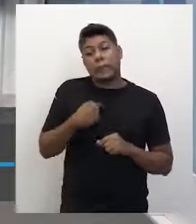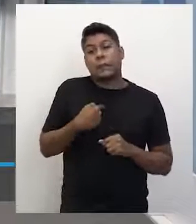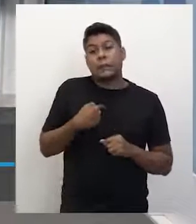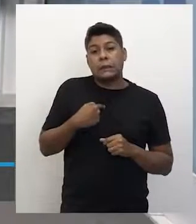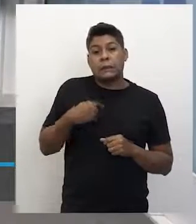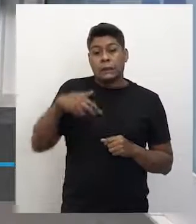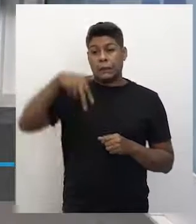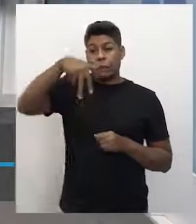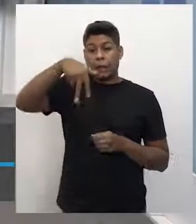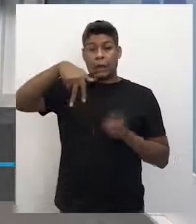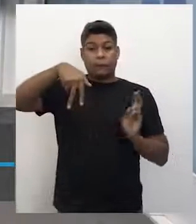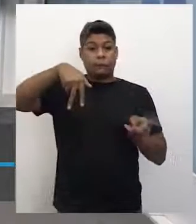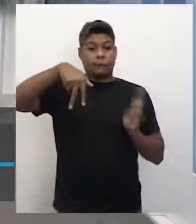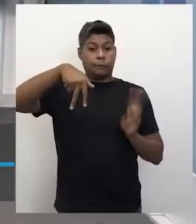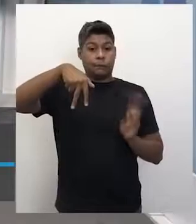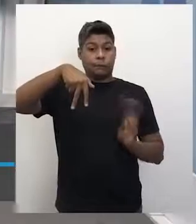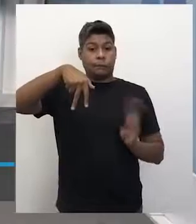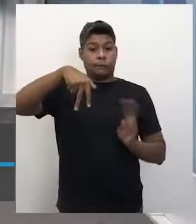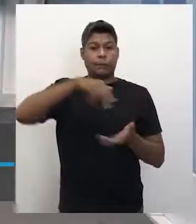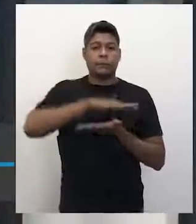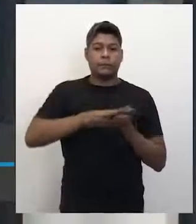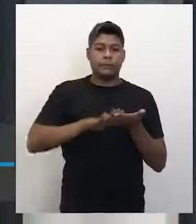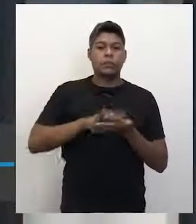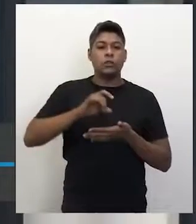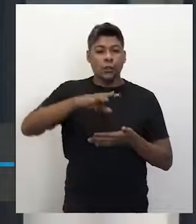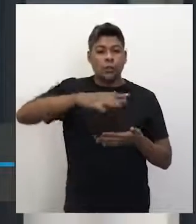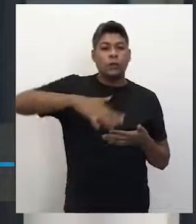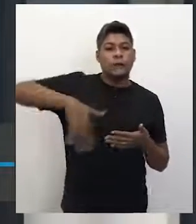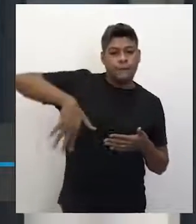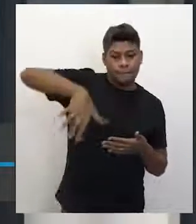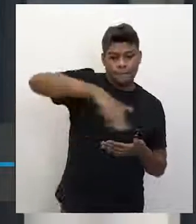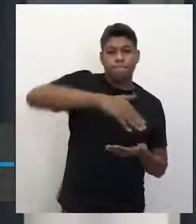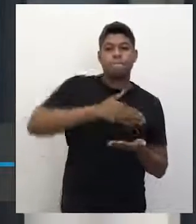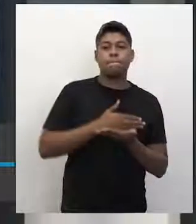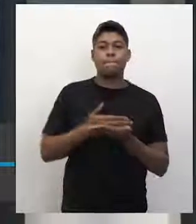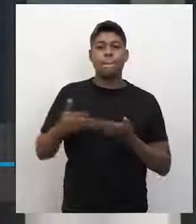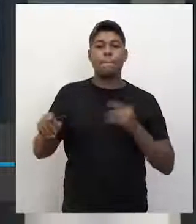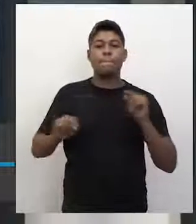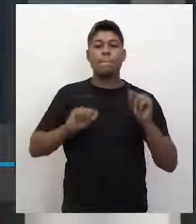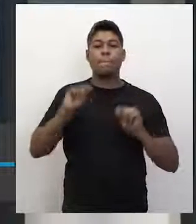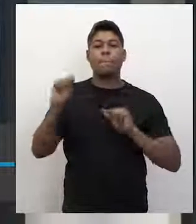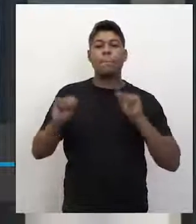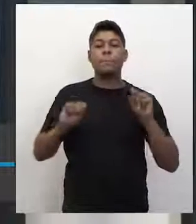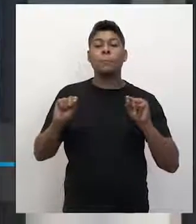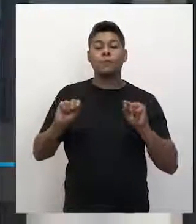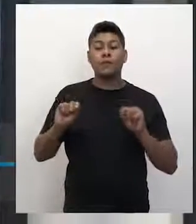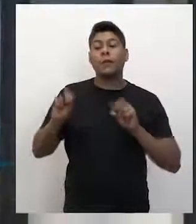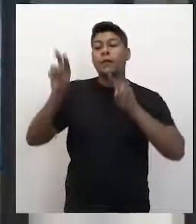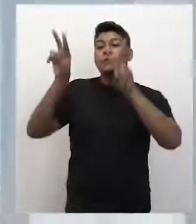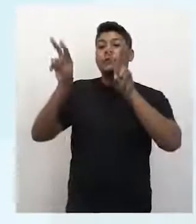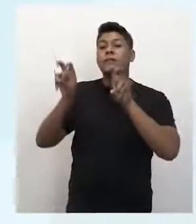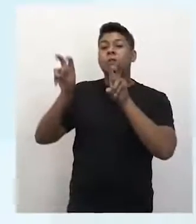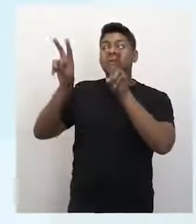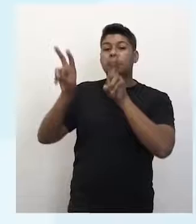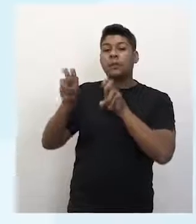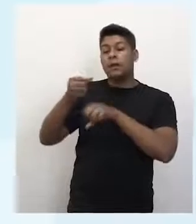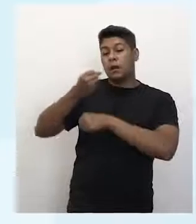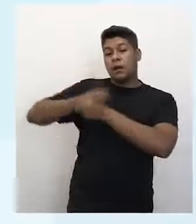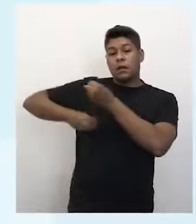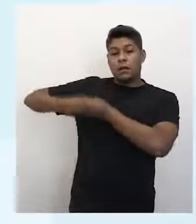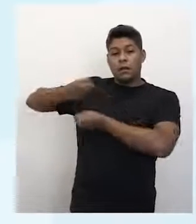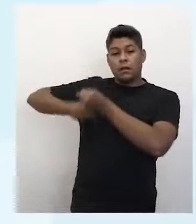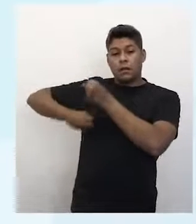a aula inteira. Só para a gente se ambientar, a gente vai começar com a habilidade do ano passado,